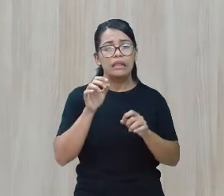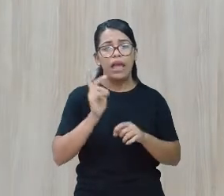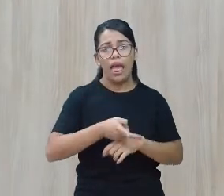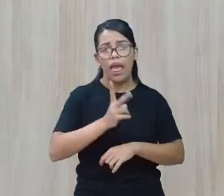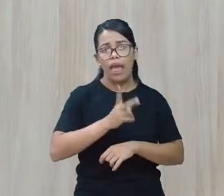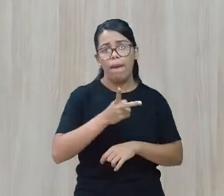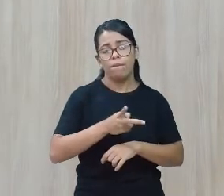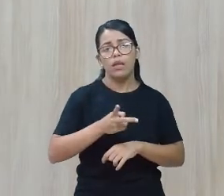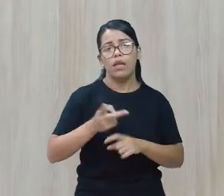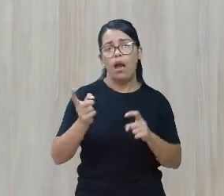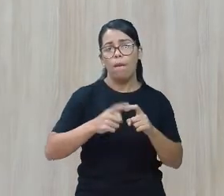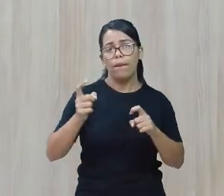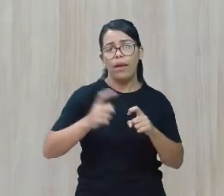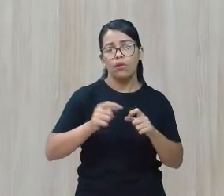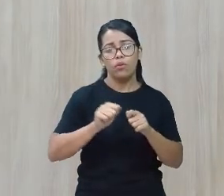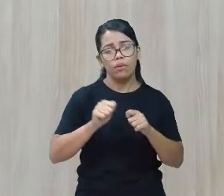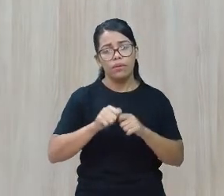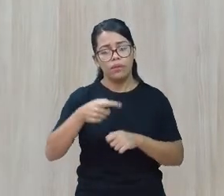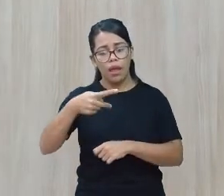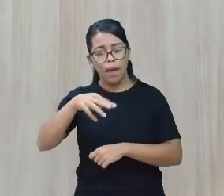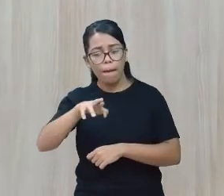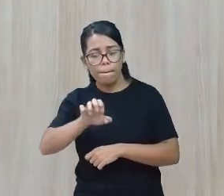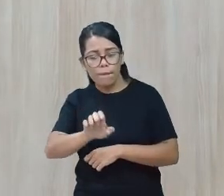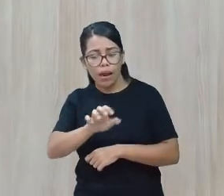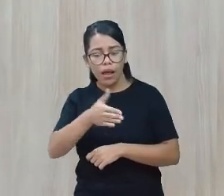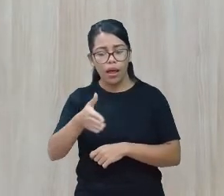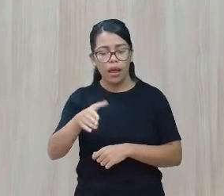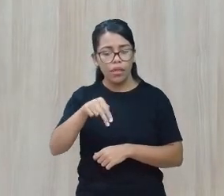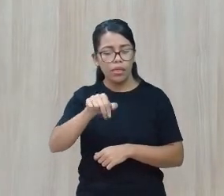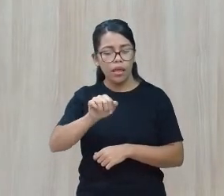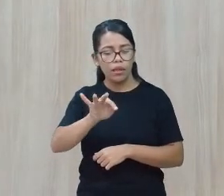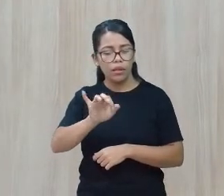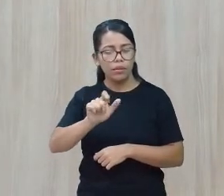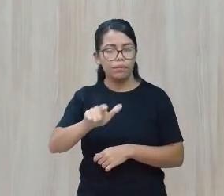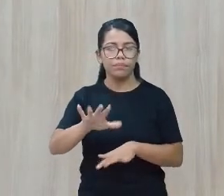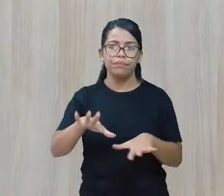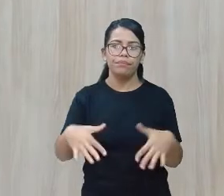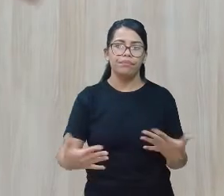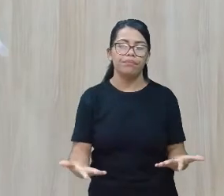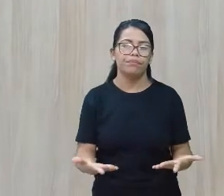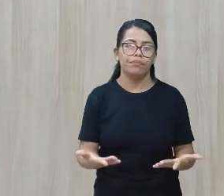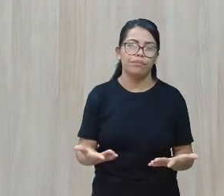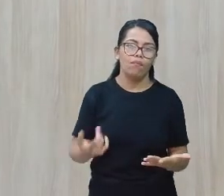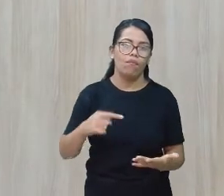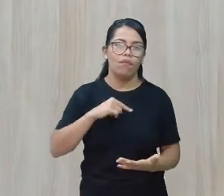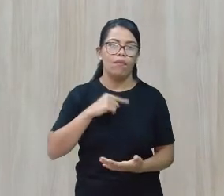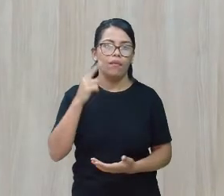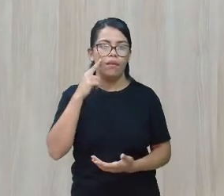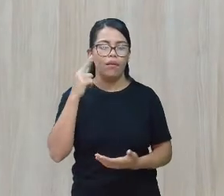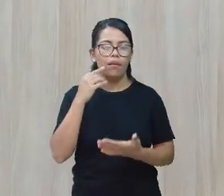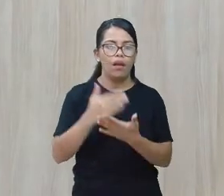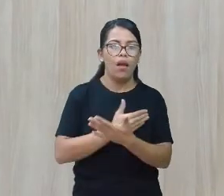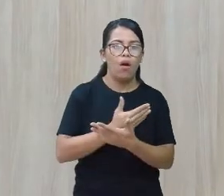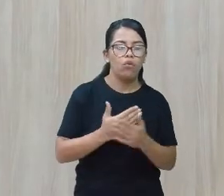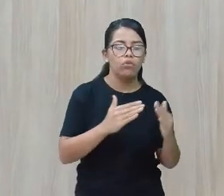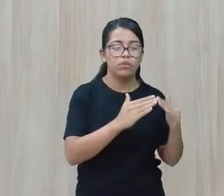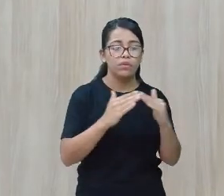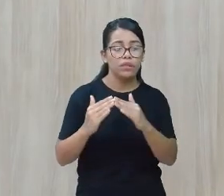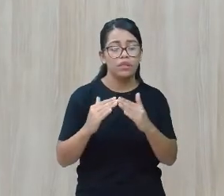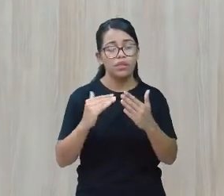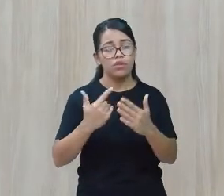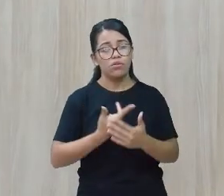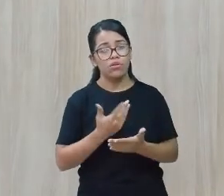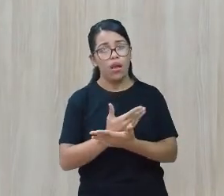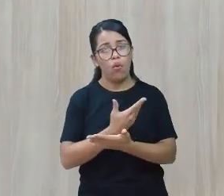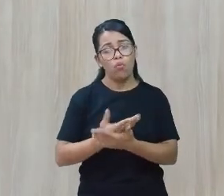nós vimos diariamente no dia a dia de vocês, com as amigas de vocês, com os vizinhos, às vezes acontece com os nossos vizinhos